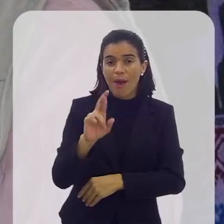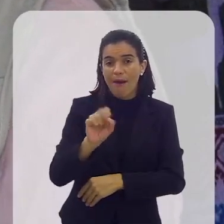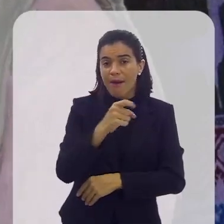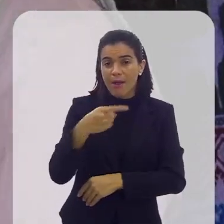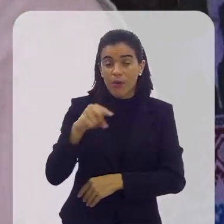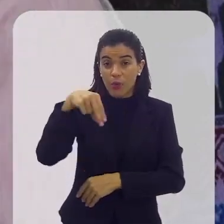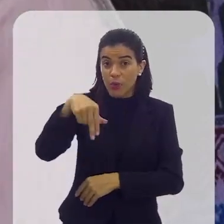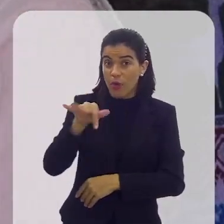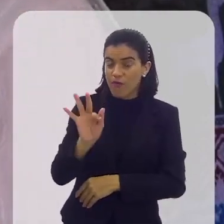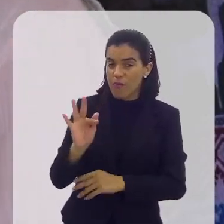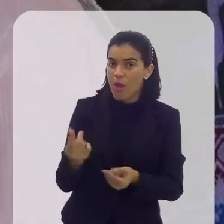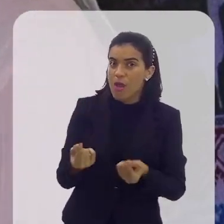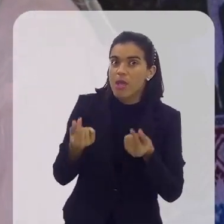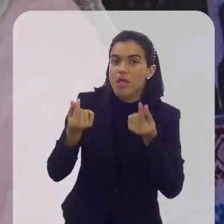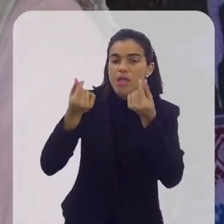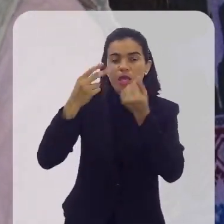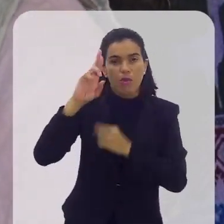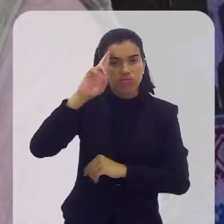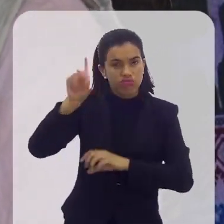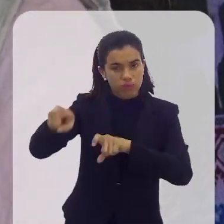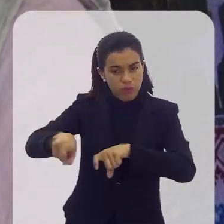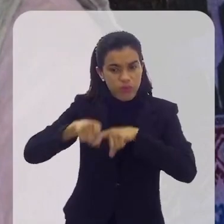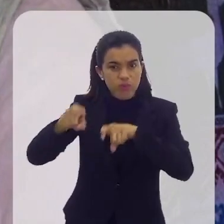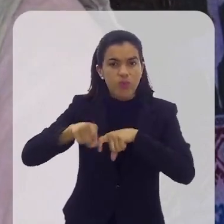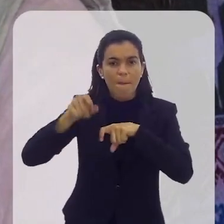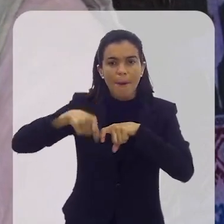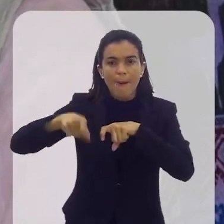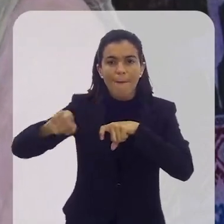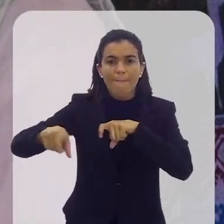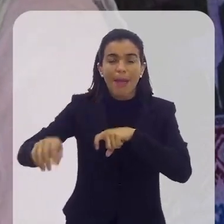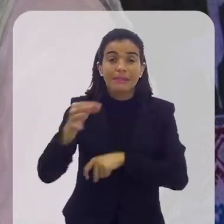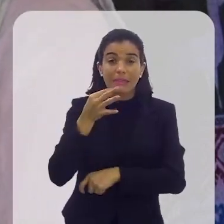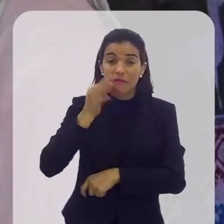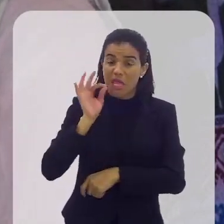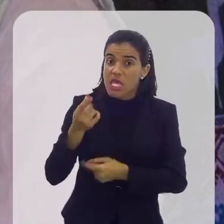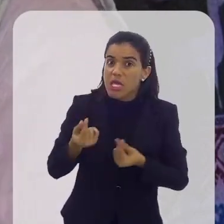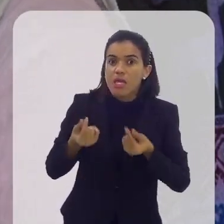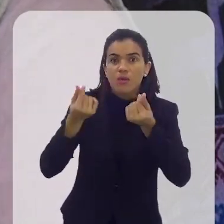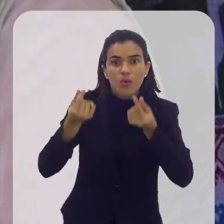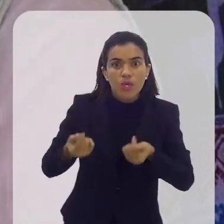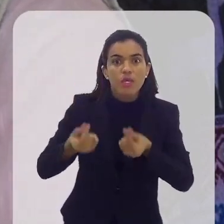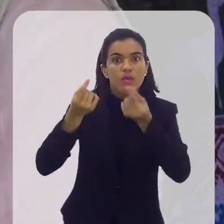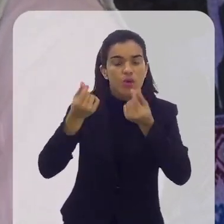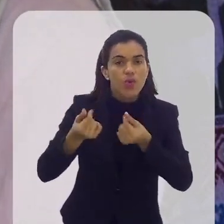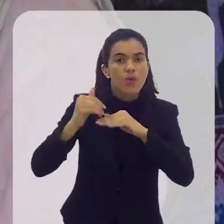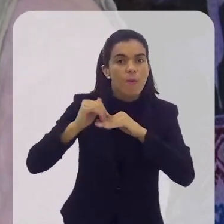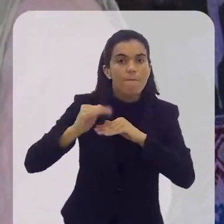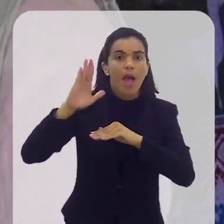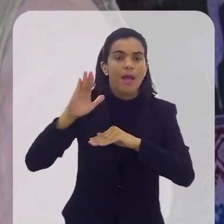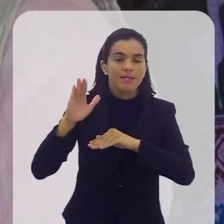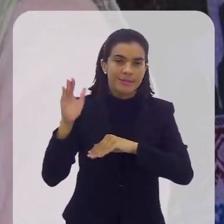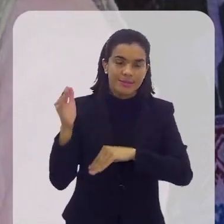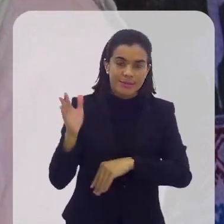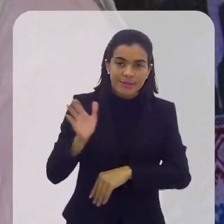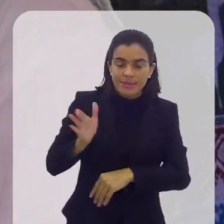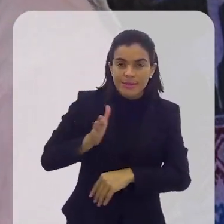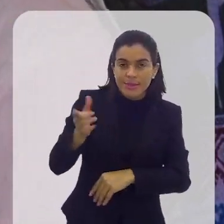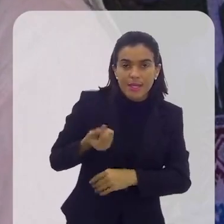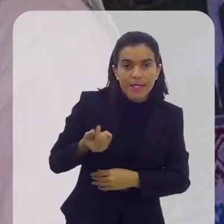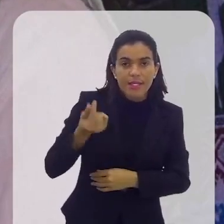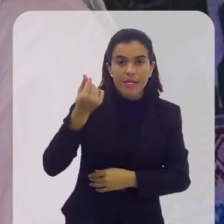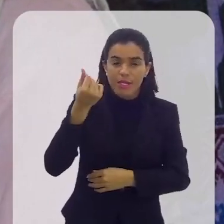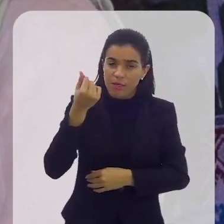Friburgo, era um rico fazendeiro de café, um homem bastante rico, entre as grandes riquezas do Império, né? Teve